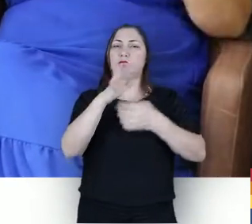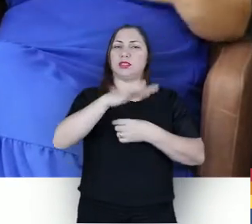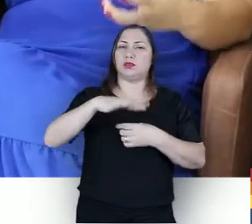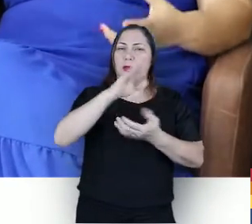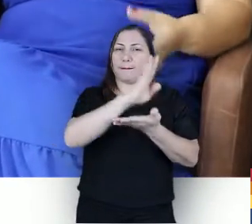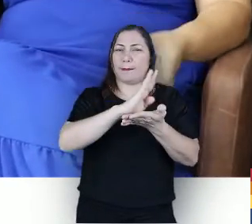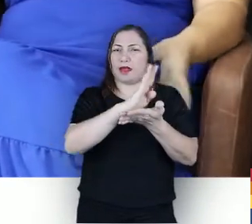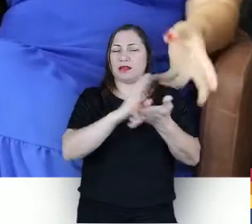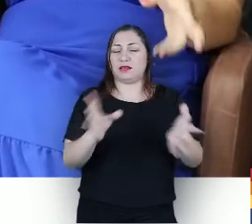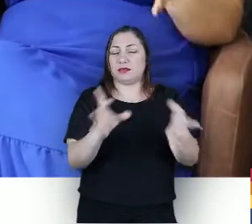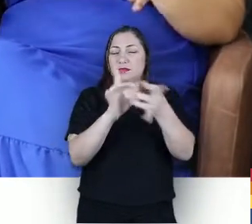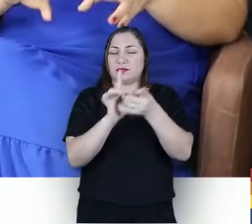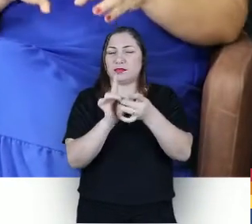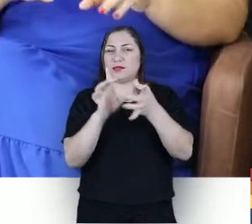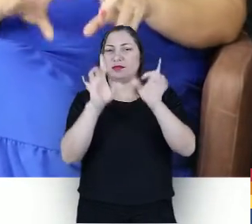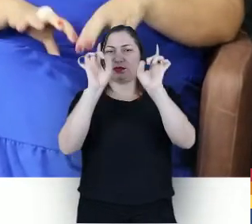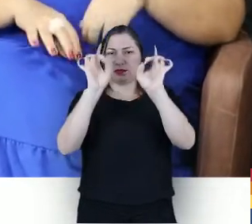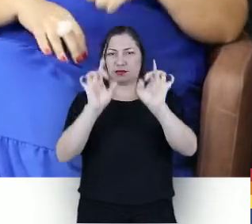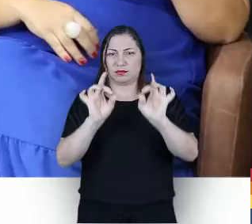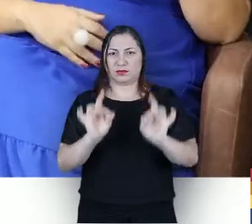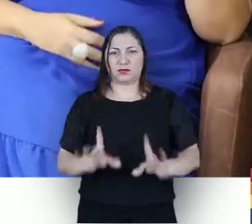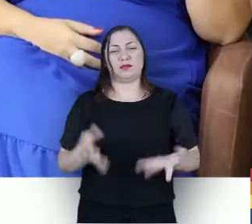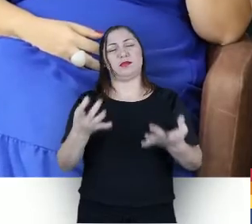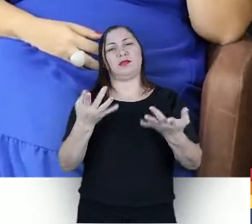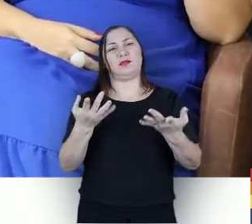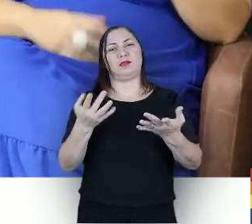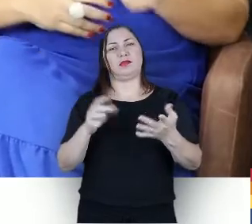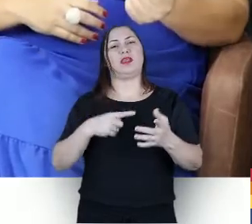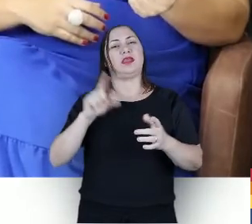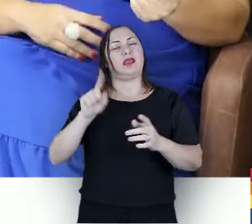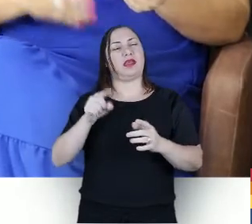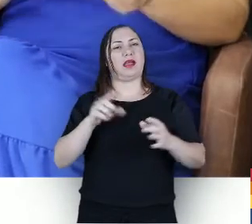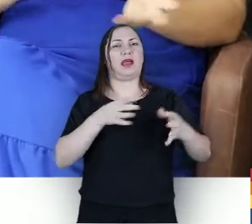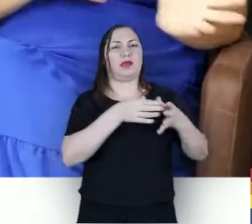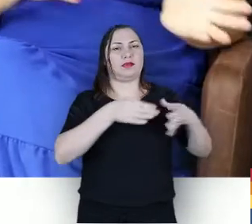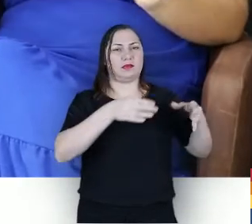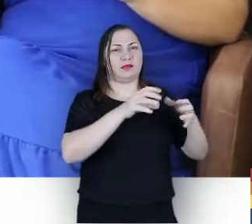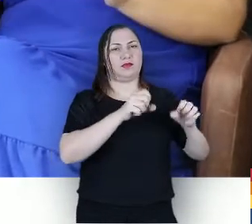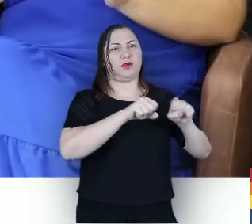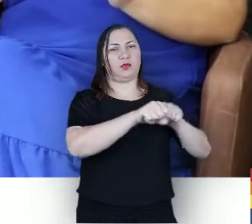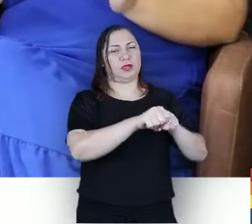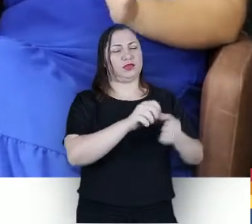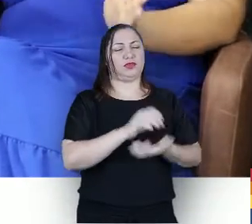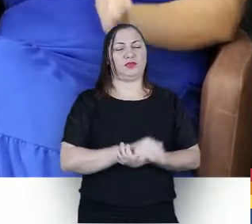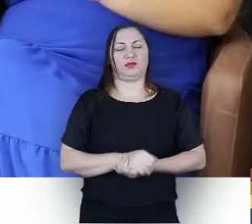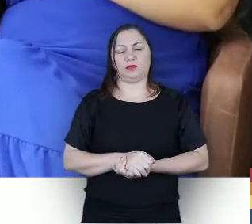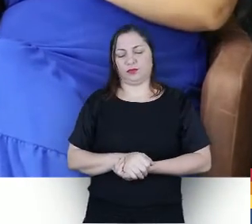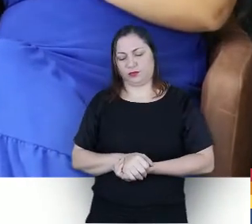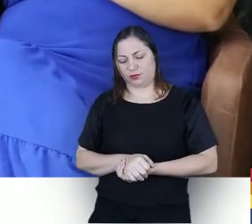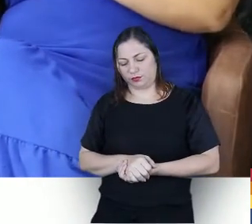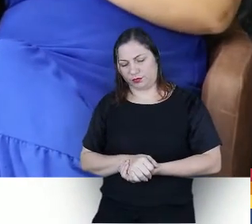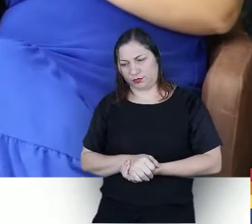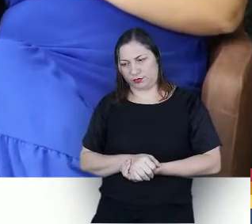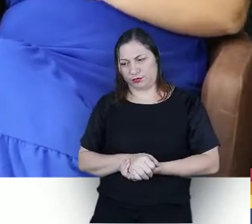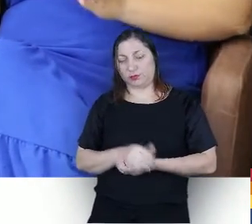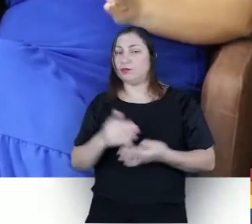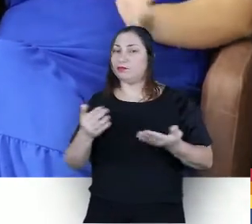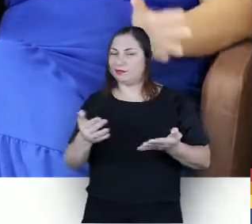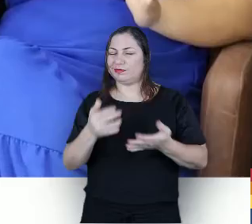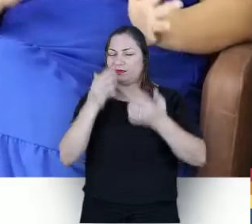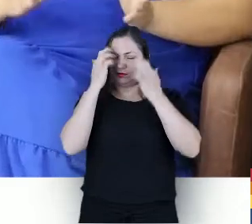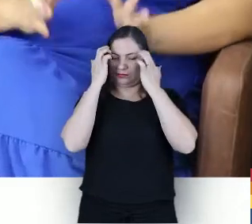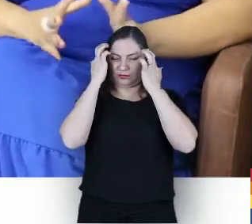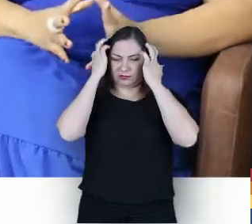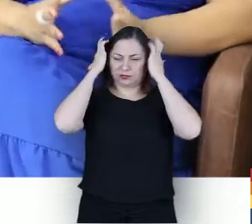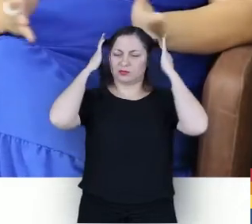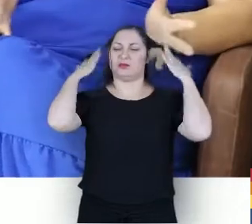vai contribuir, ele vai agregar aquele conteúdo que o estudante viu na formação geral básica, agregando com o que ele vai